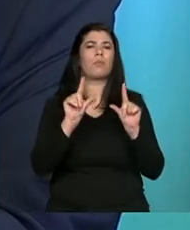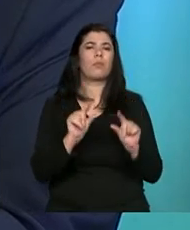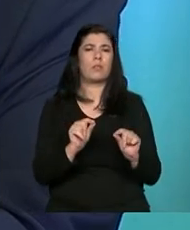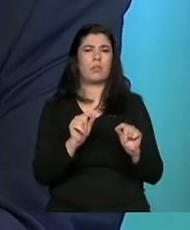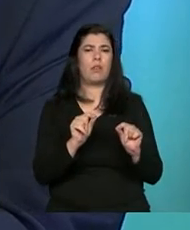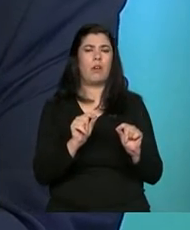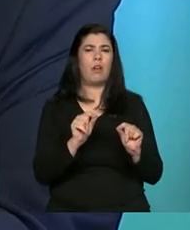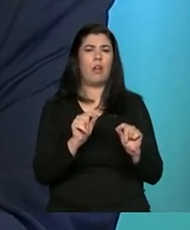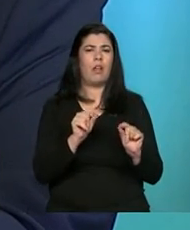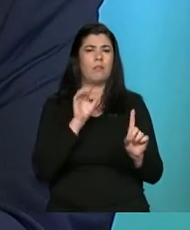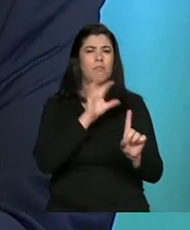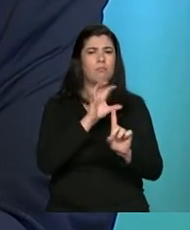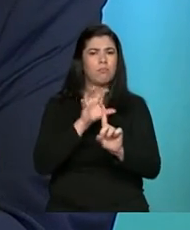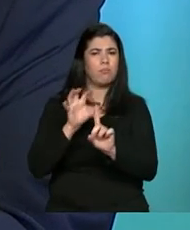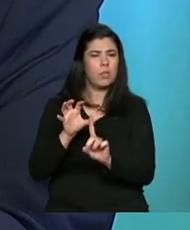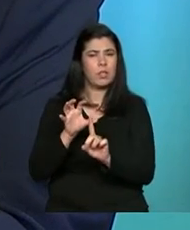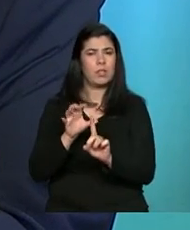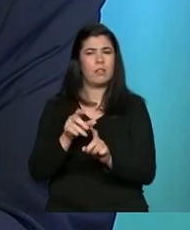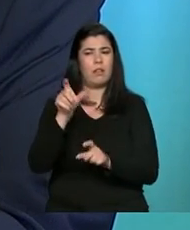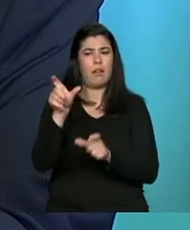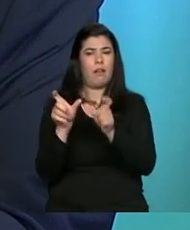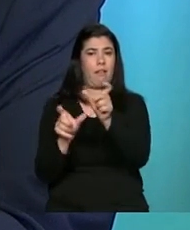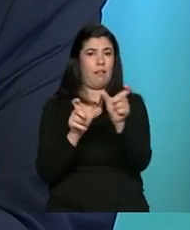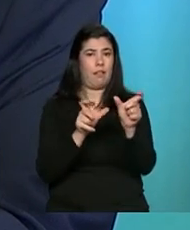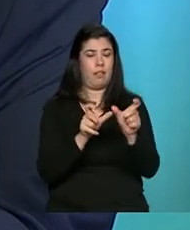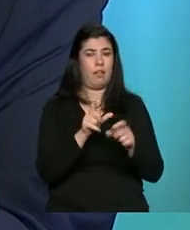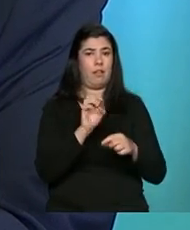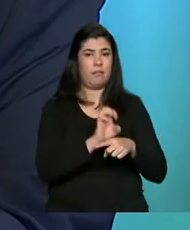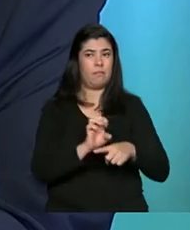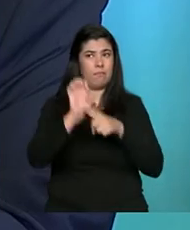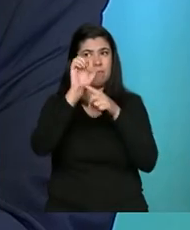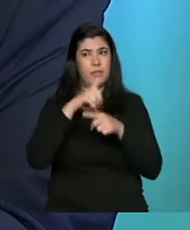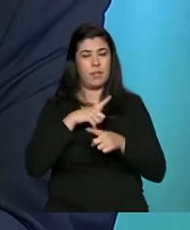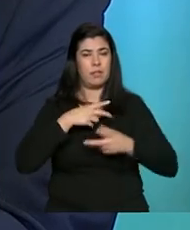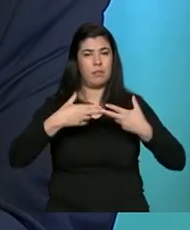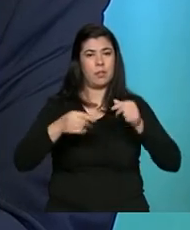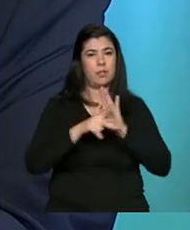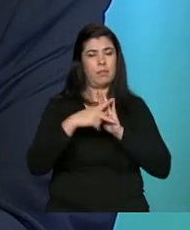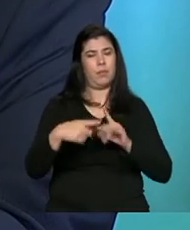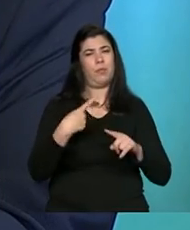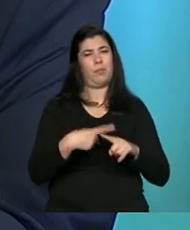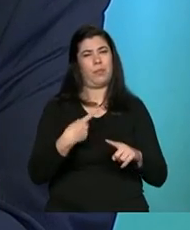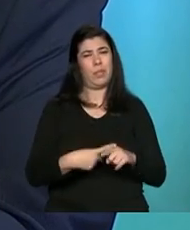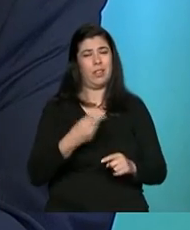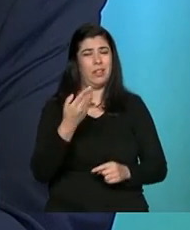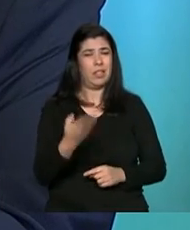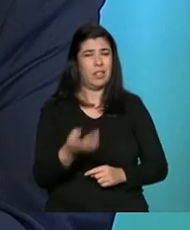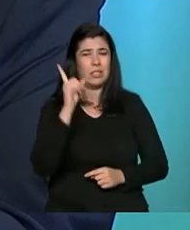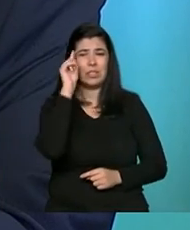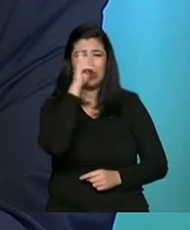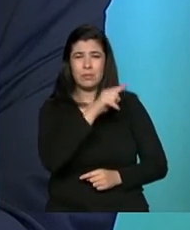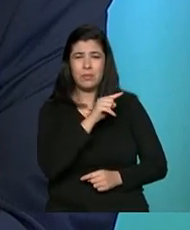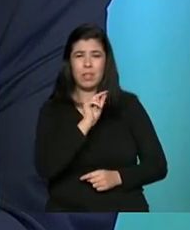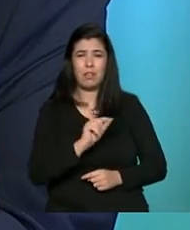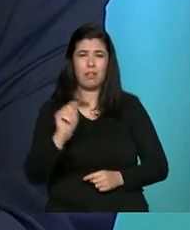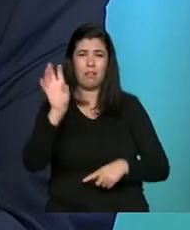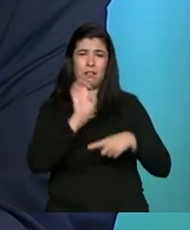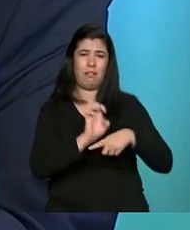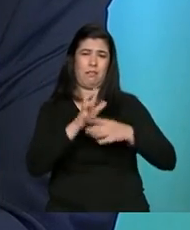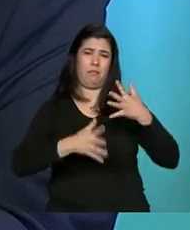interfaces em cada uma das unidades da federação porque isto tem causado grandes dificuldades